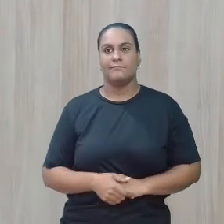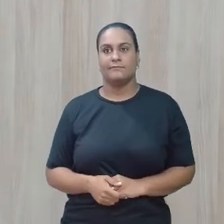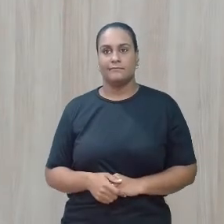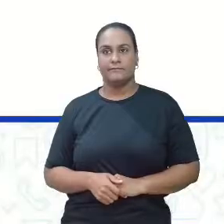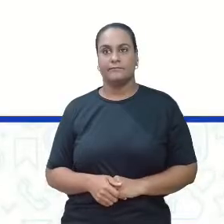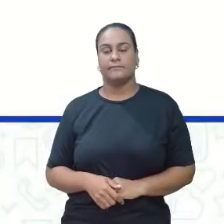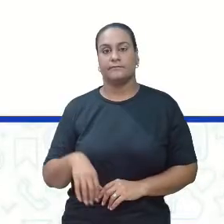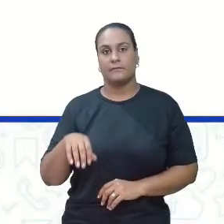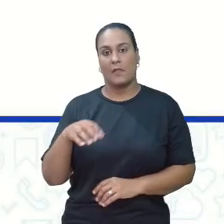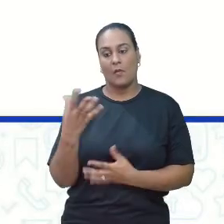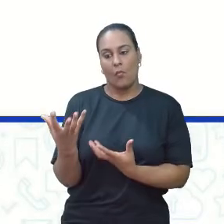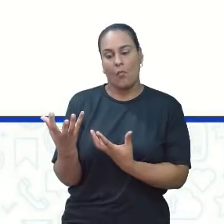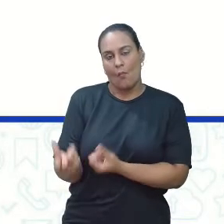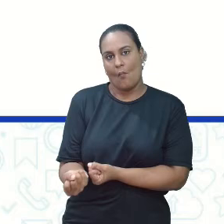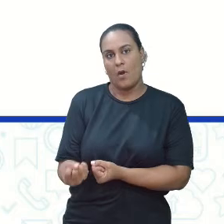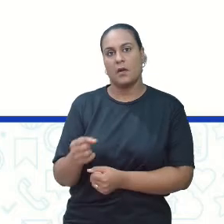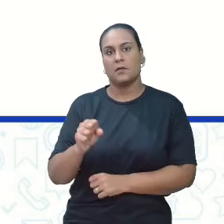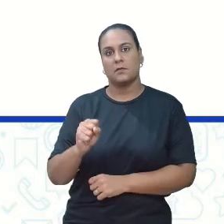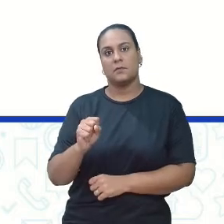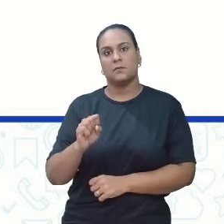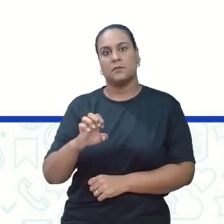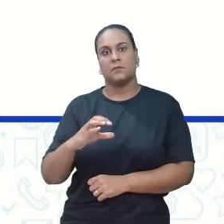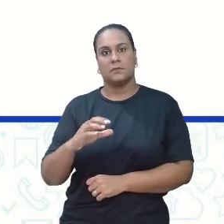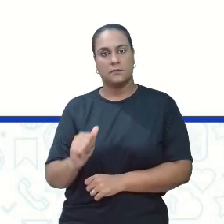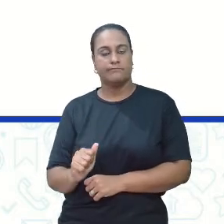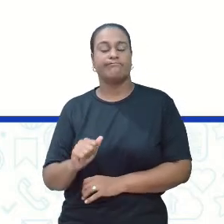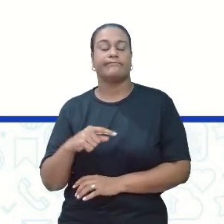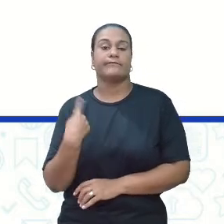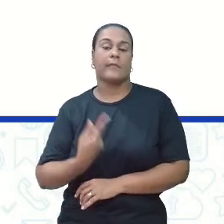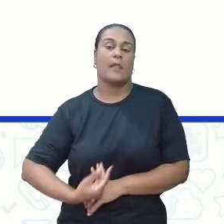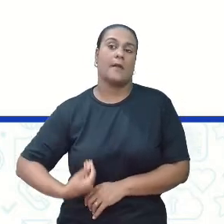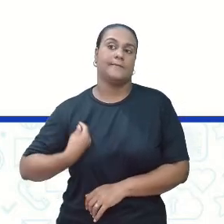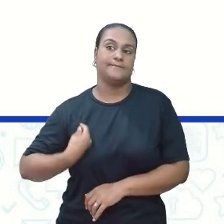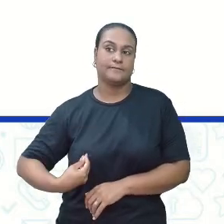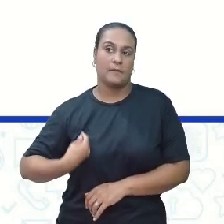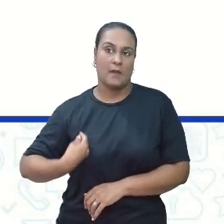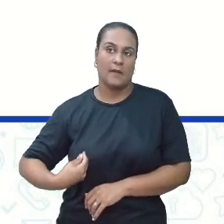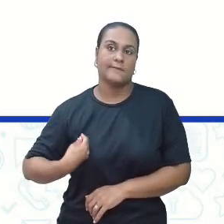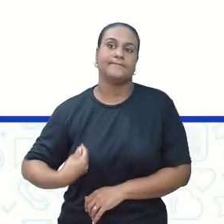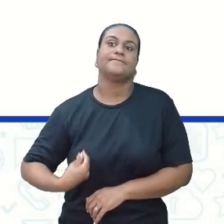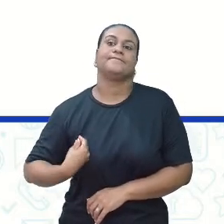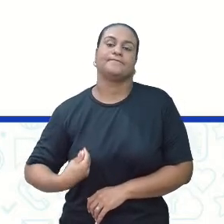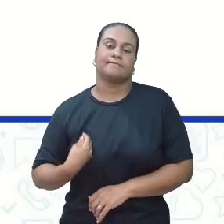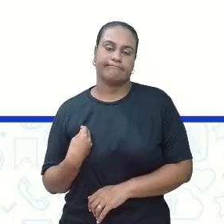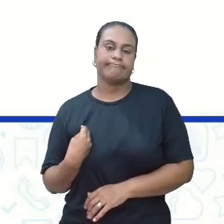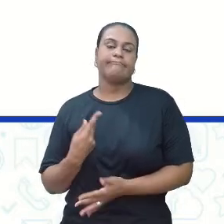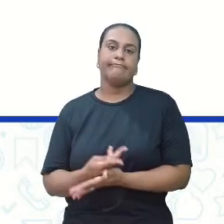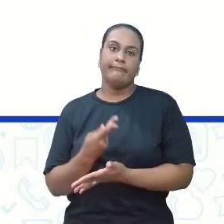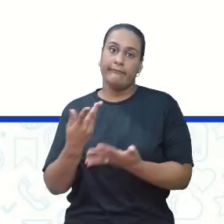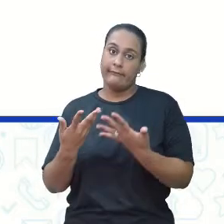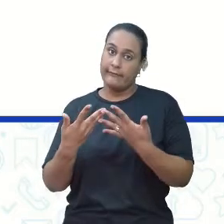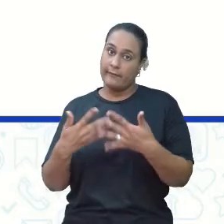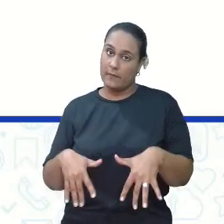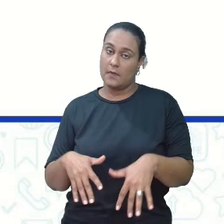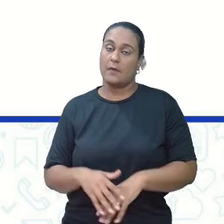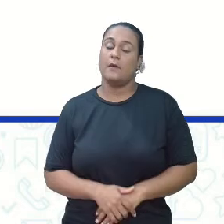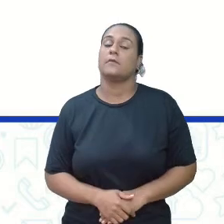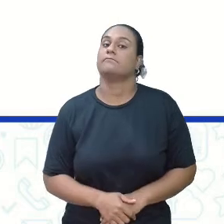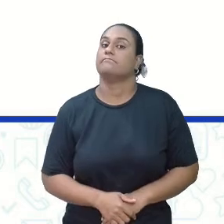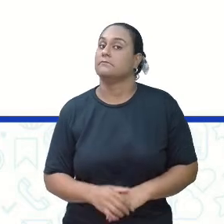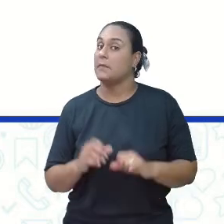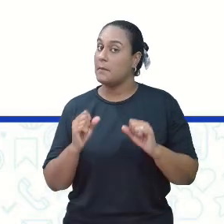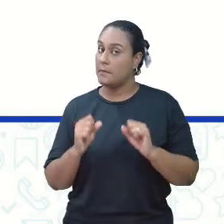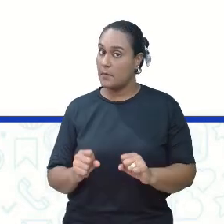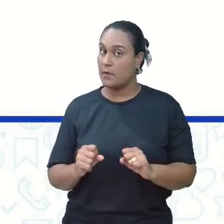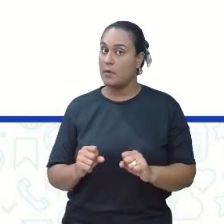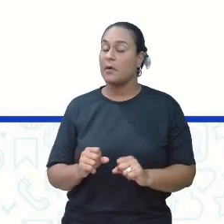As secas, né, que é um que a gente vivencia aqui no Brasil, né, um fenômeno natural que a gente vivencia, que pode